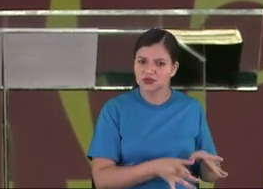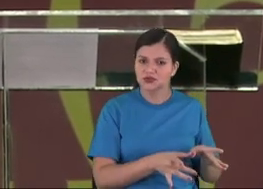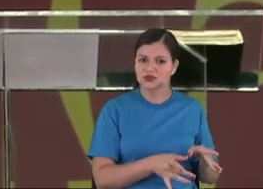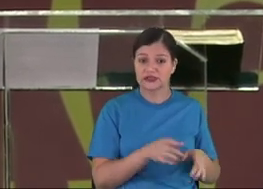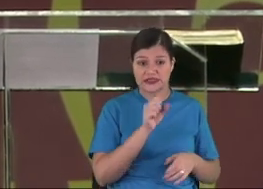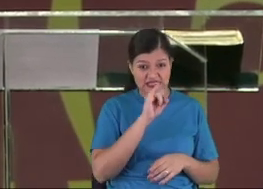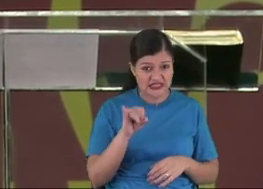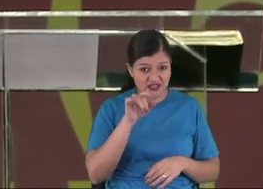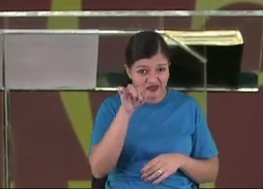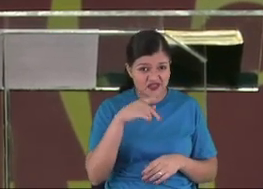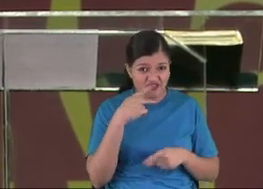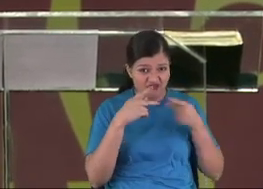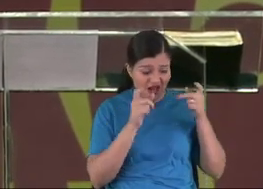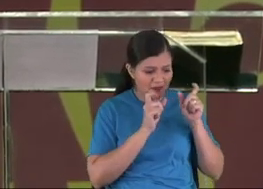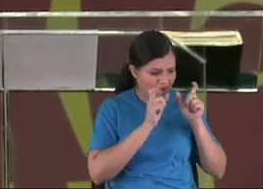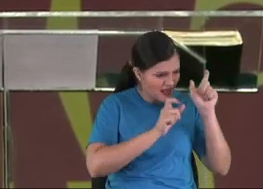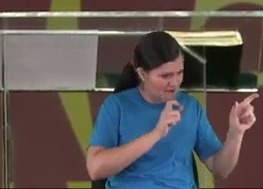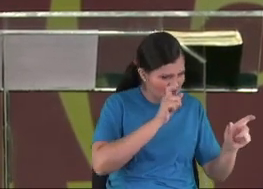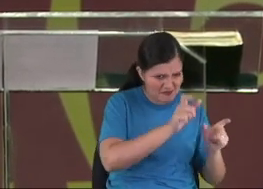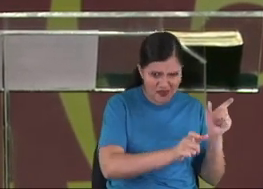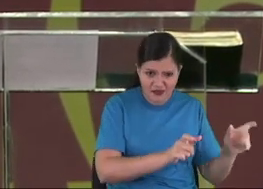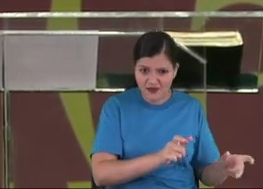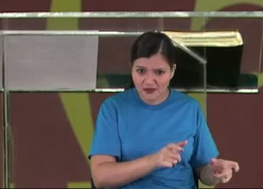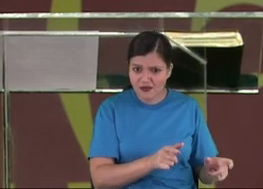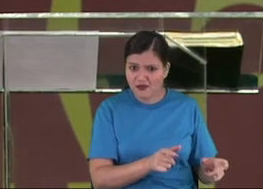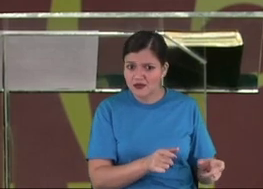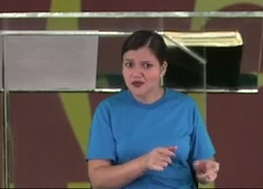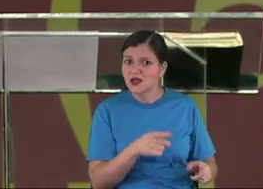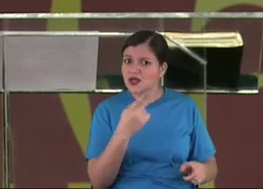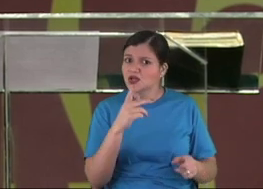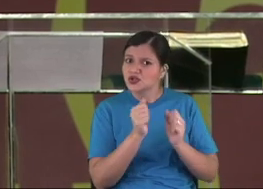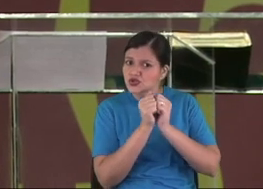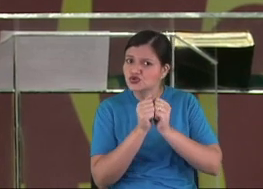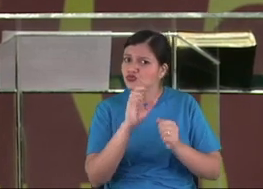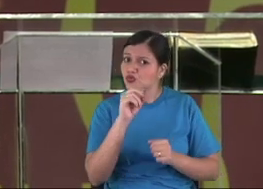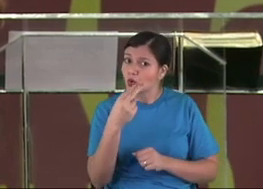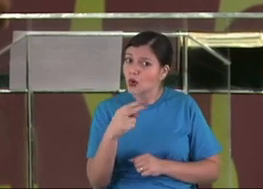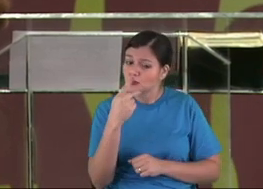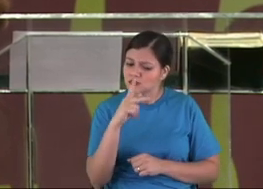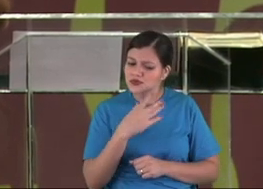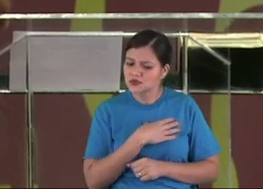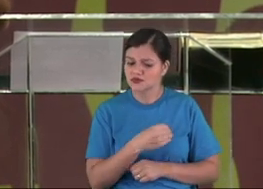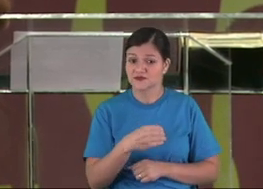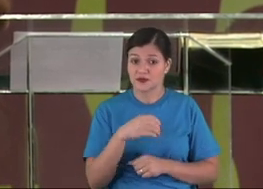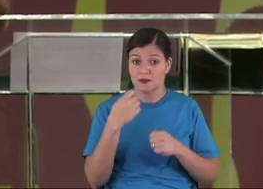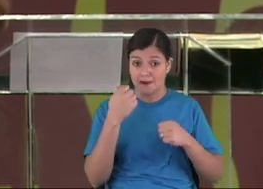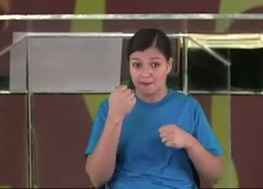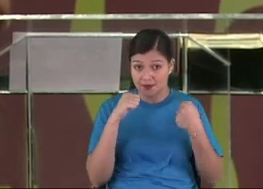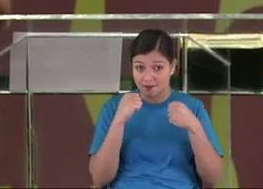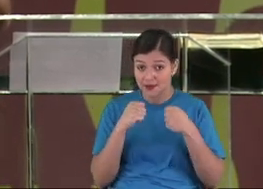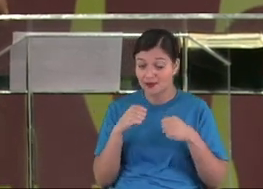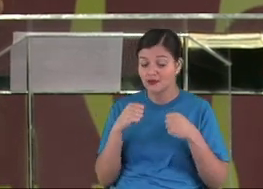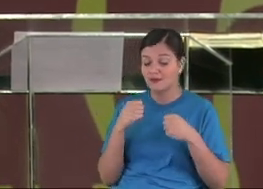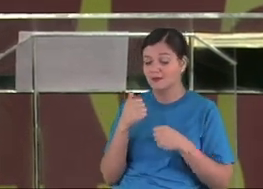falar palavrão na frente ou não dos seus filhos, primeiro você precisa pedir perdão de Deus, e segundo, dos seus